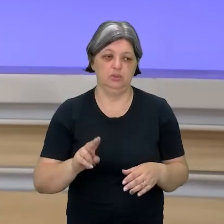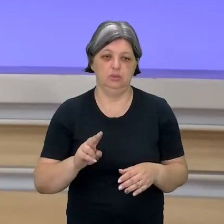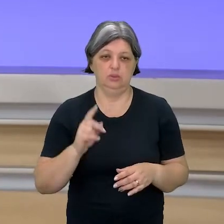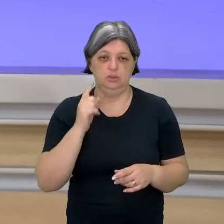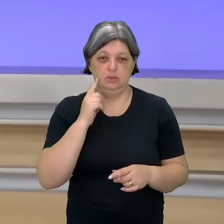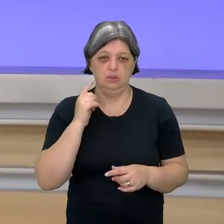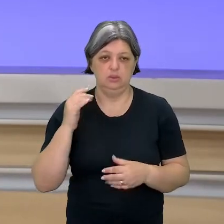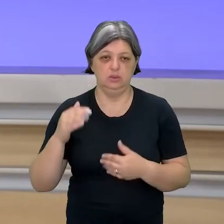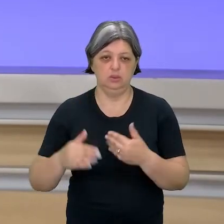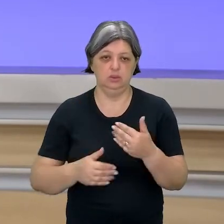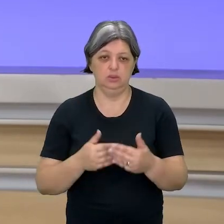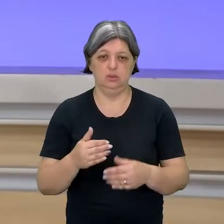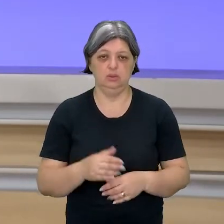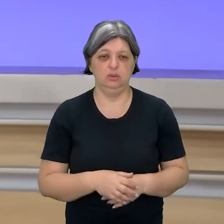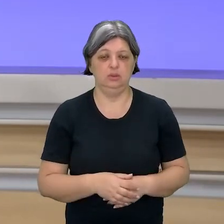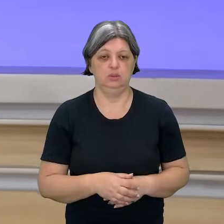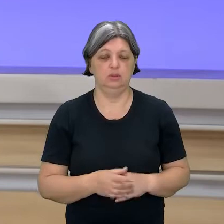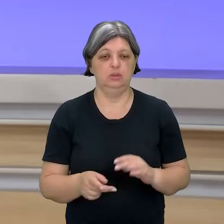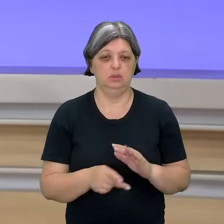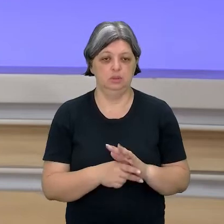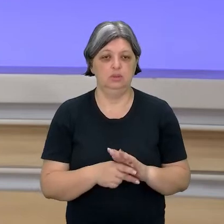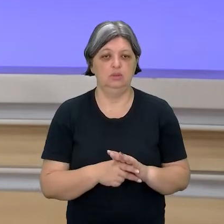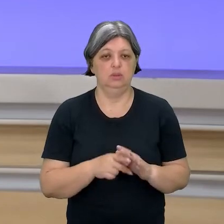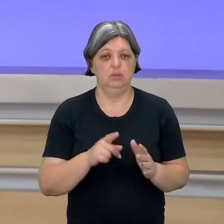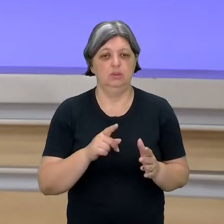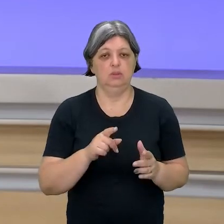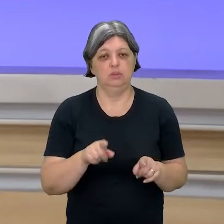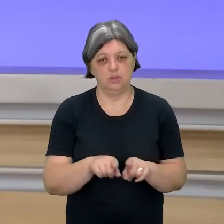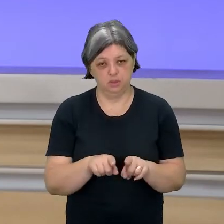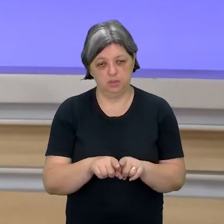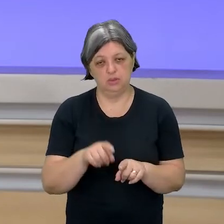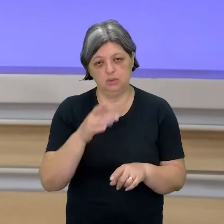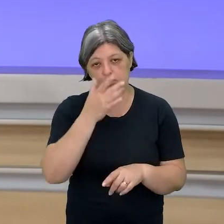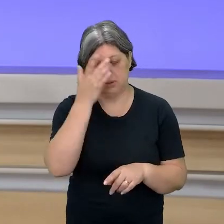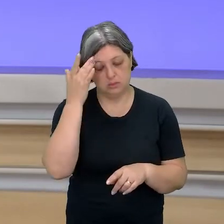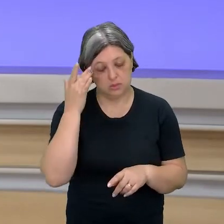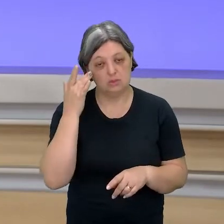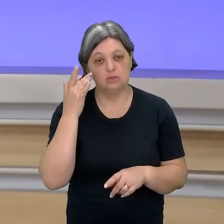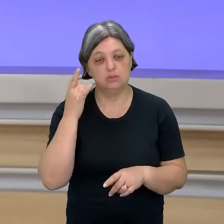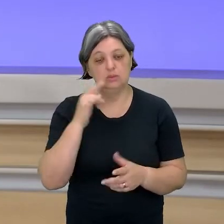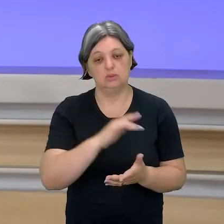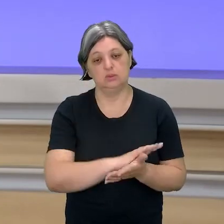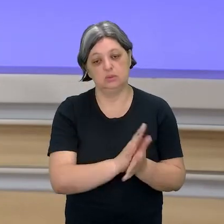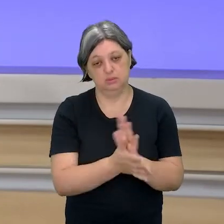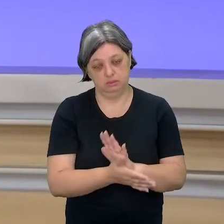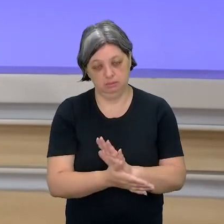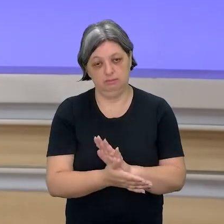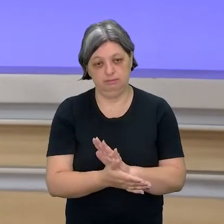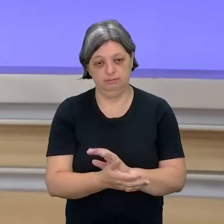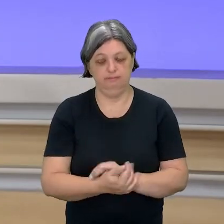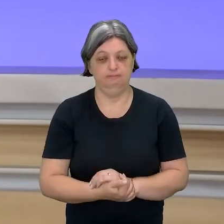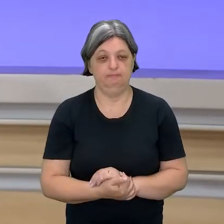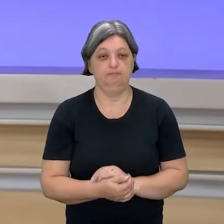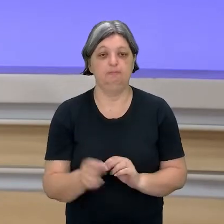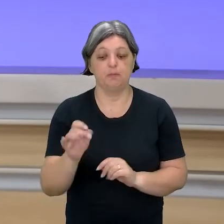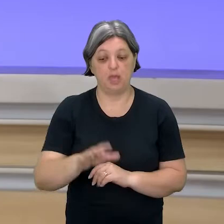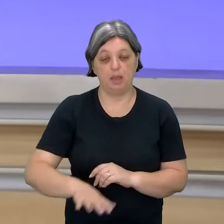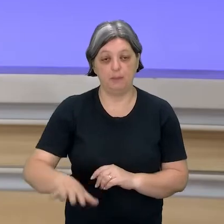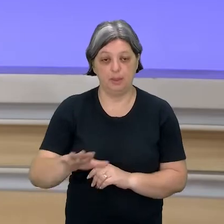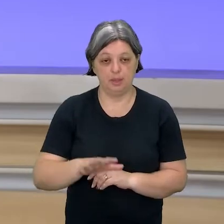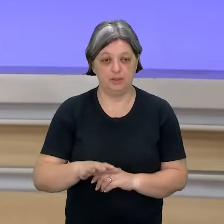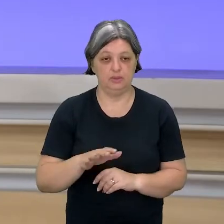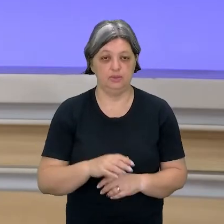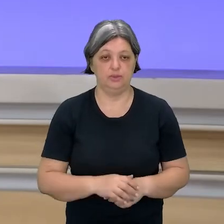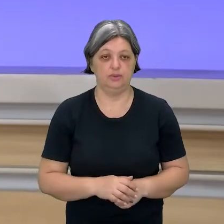foi abandonado aí pelos homens, né, que estavam utilizando anteriormente, e aí esse ambiente, então